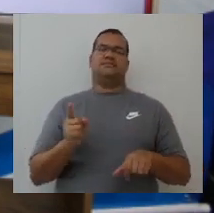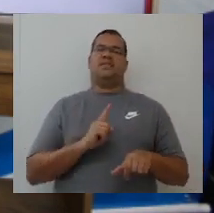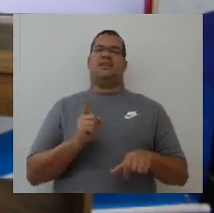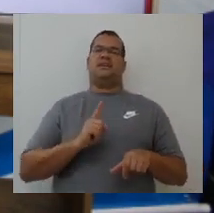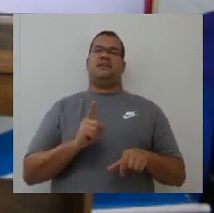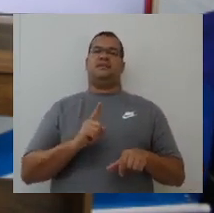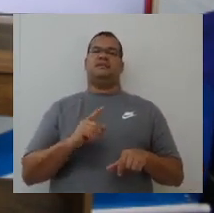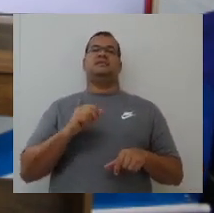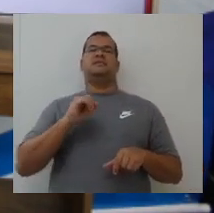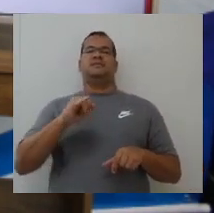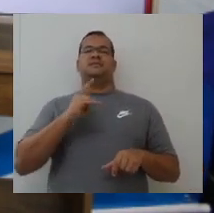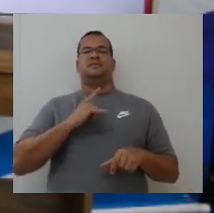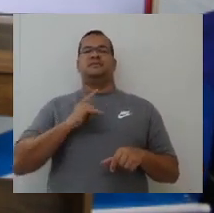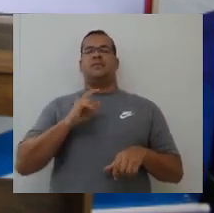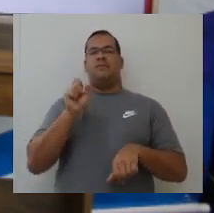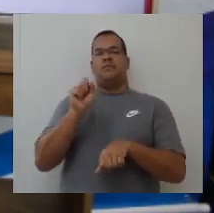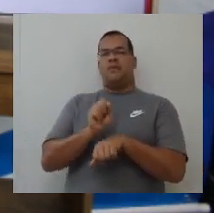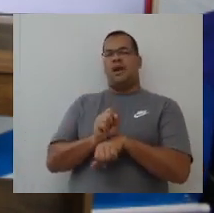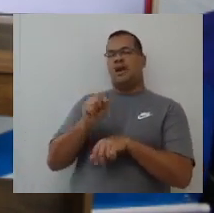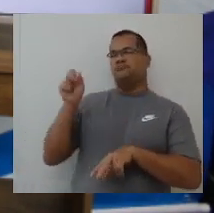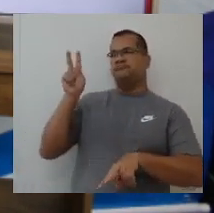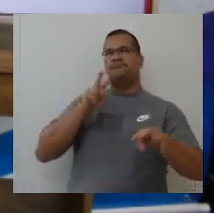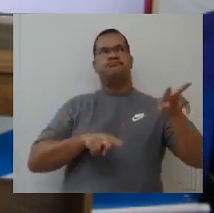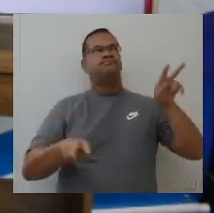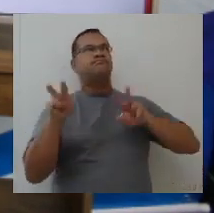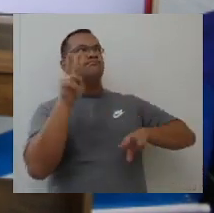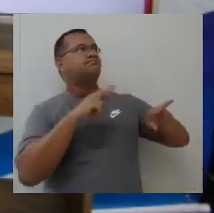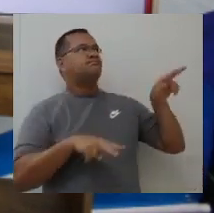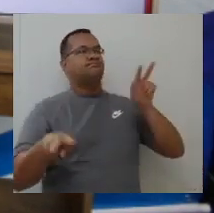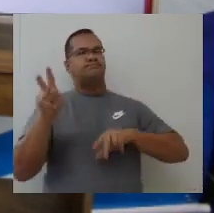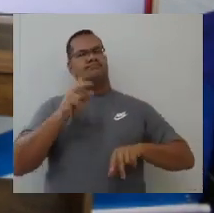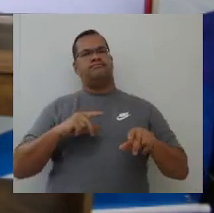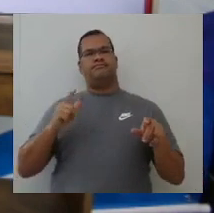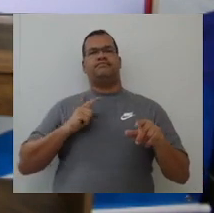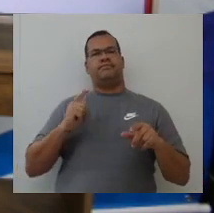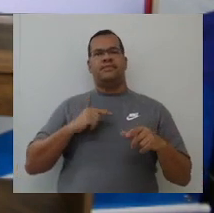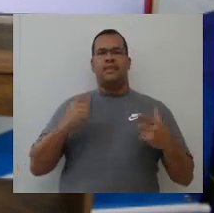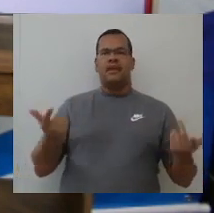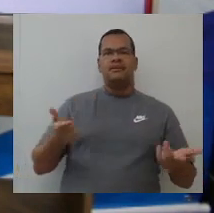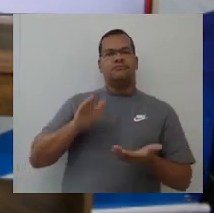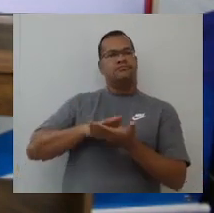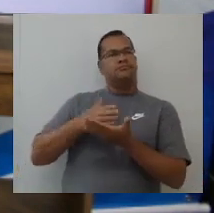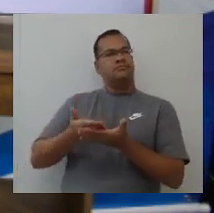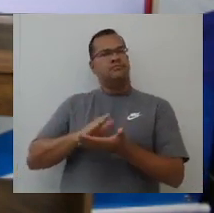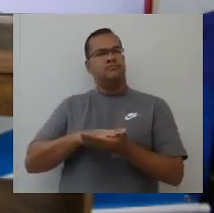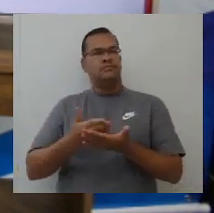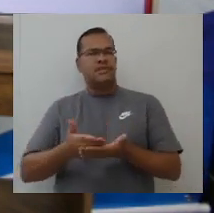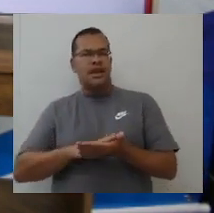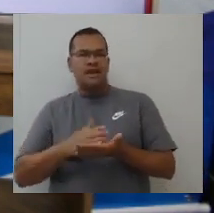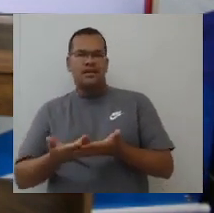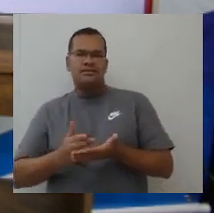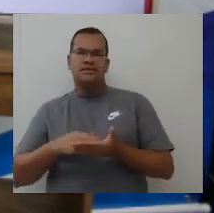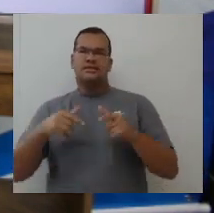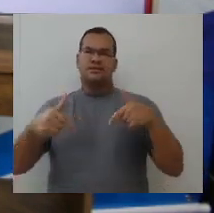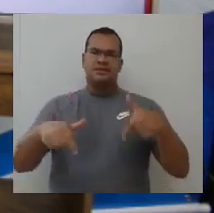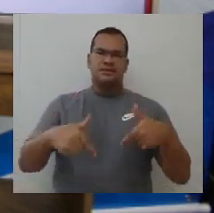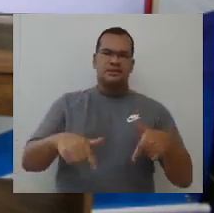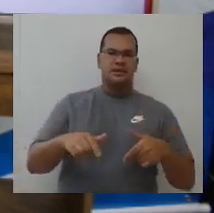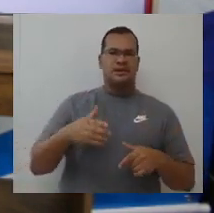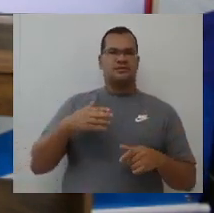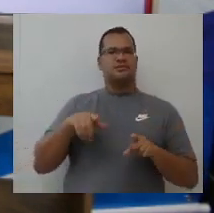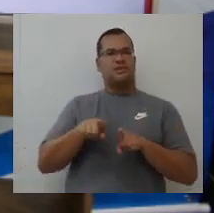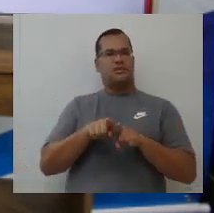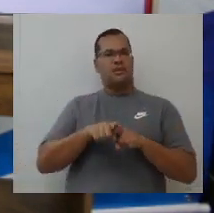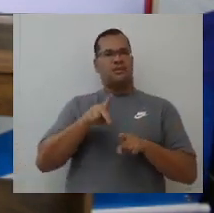paro e analiso esse ambiente aqui agora, há várias coisas acontecendo. Meu amigo ali, intérprete, ele está trabalhando, eu